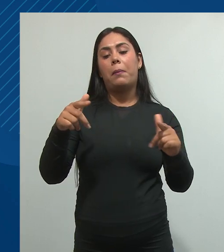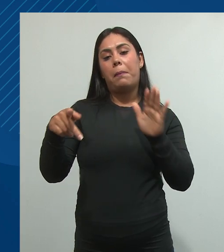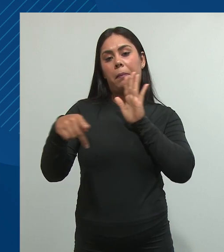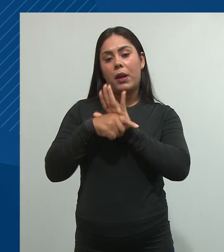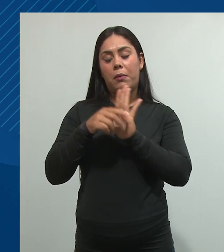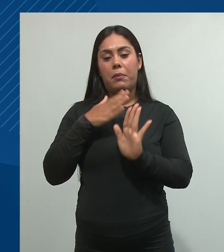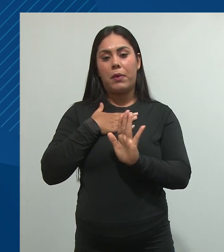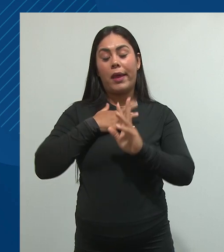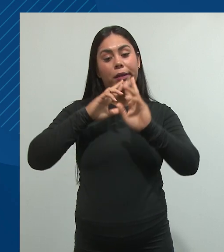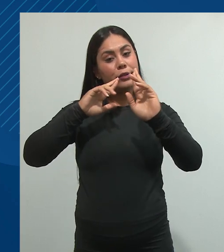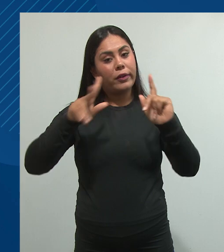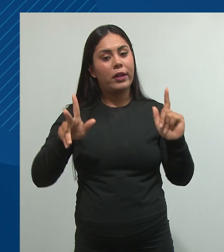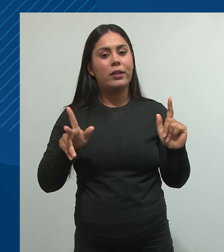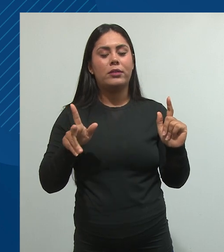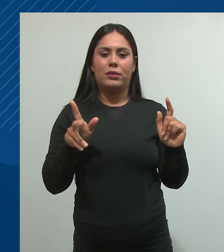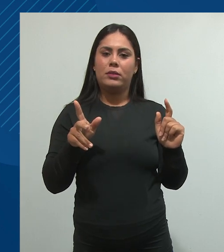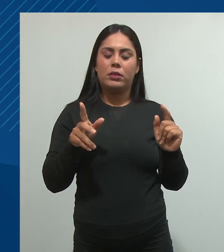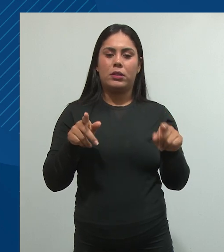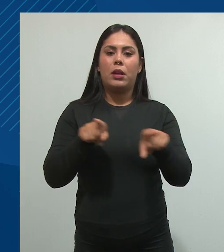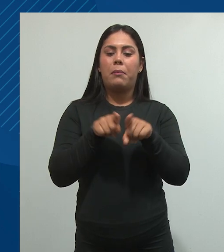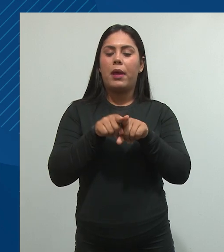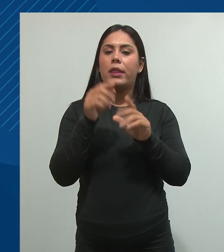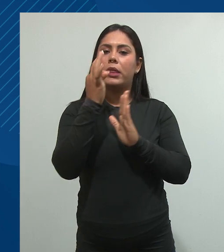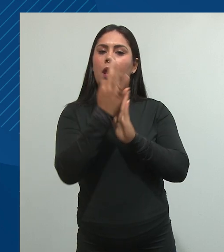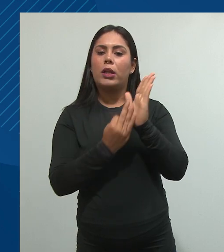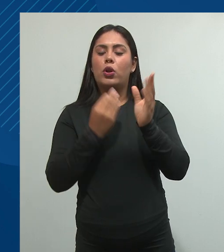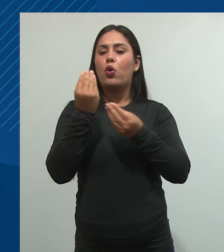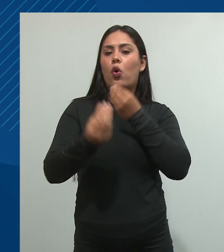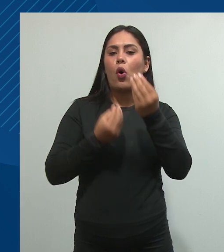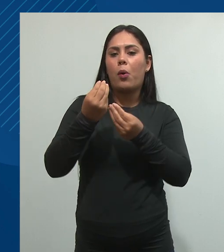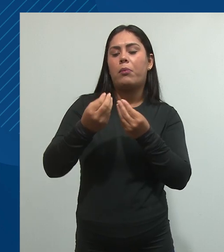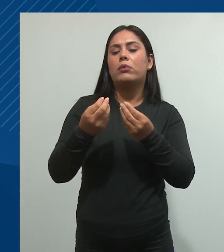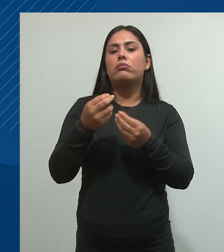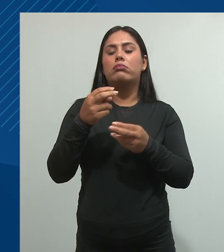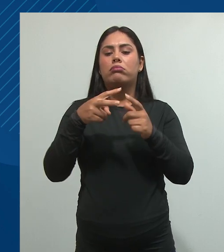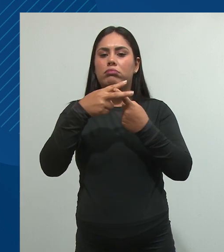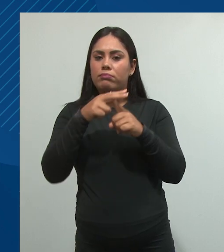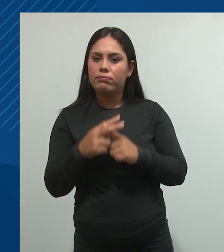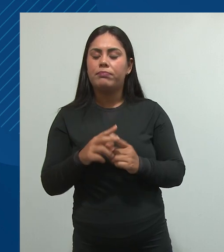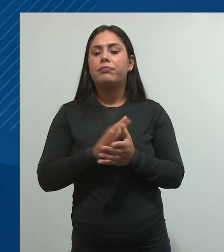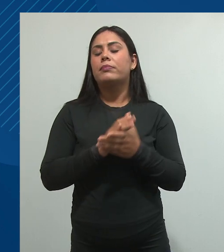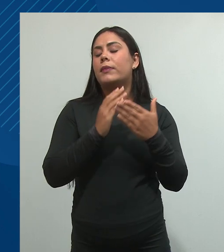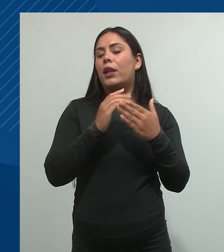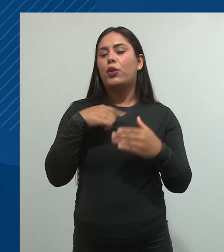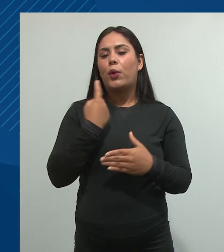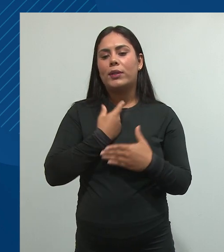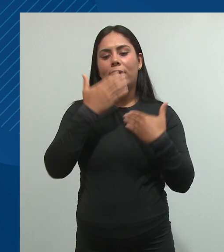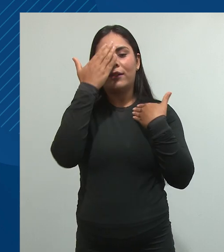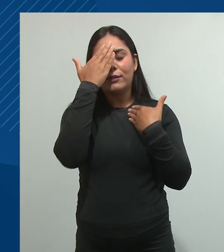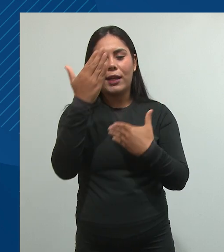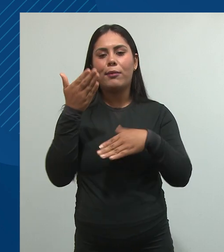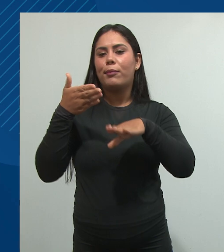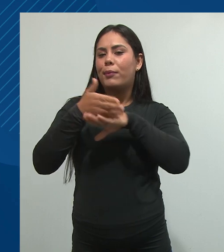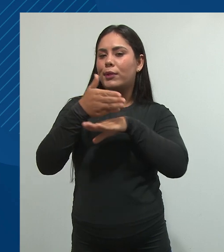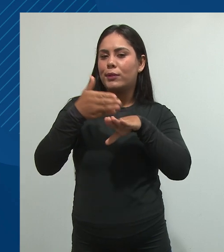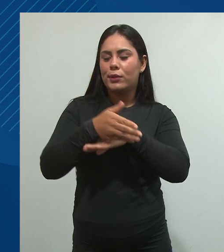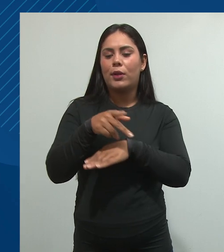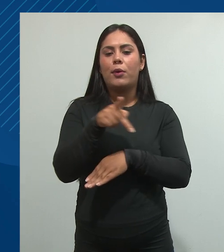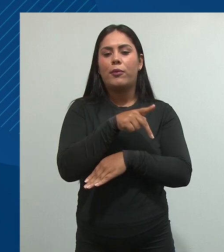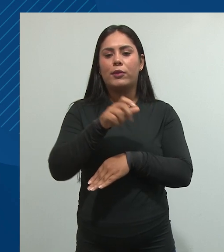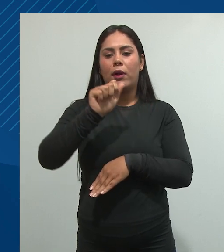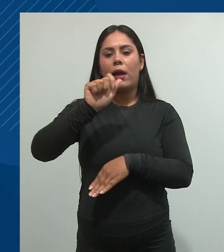mim, assim, é a grande diferença, considerando o texto, como é que esse texto tem que ser redigido. Nós agradecemos a presença e a participação do